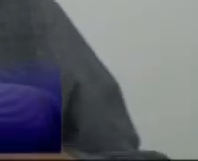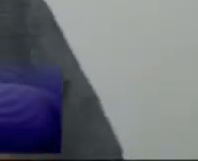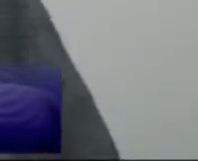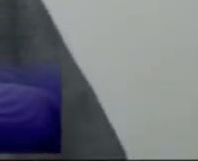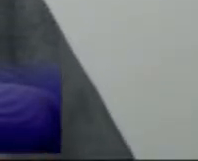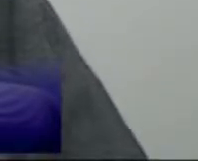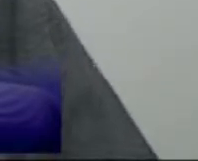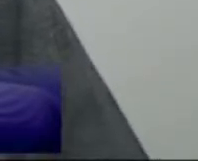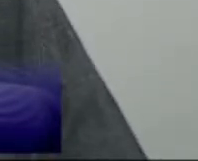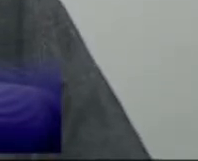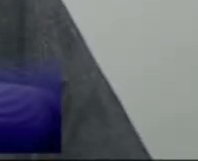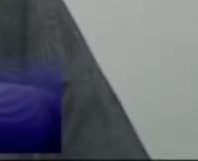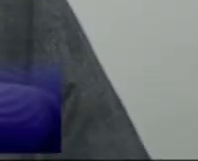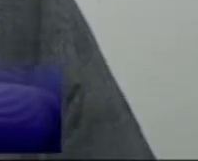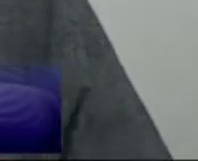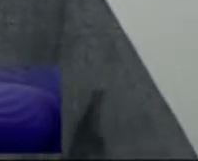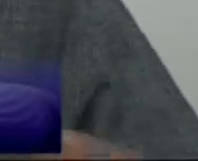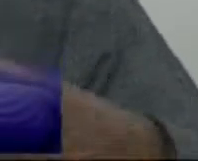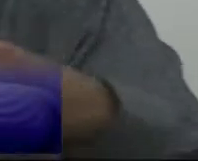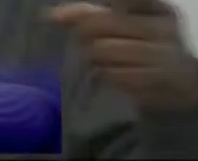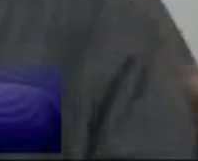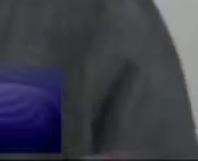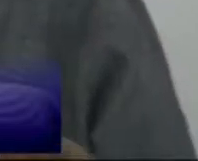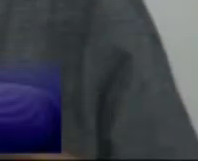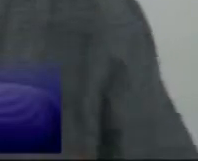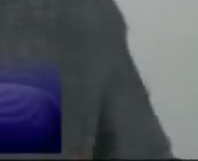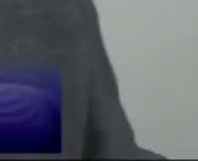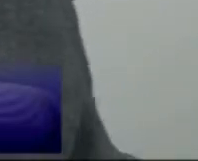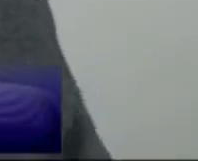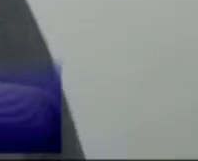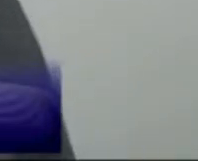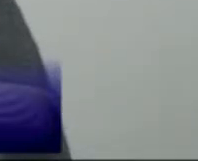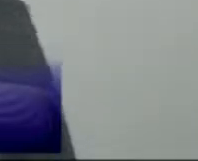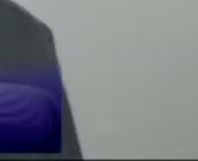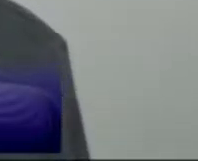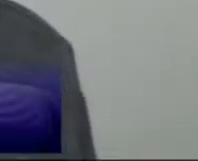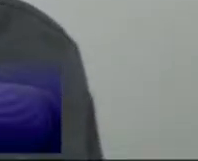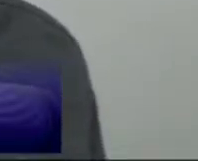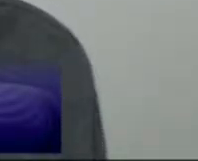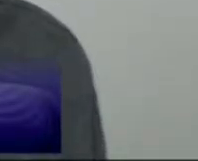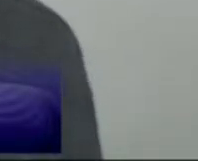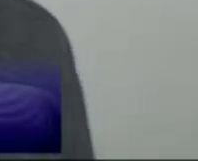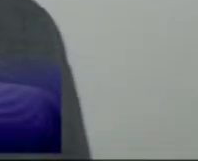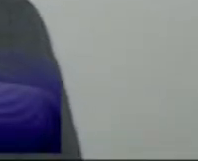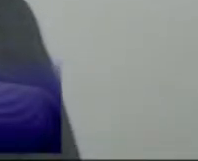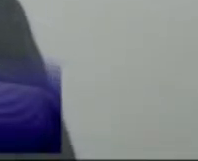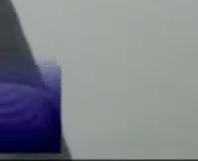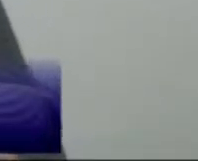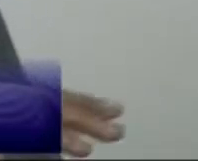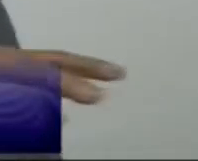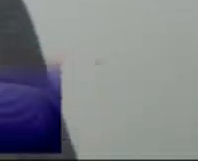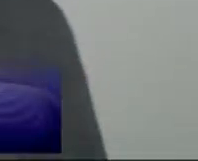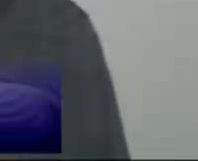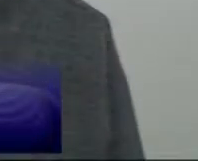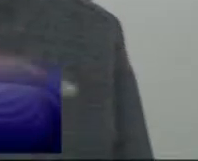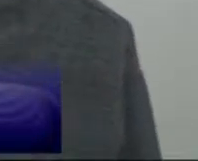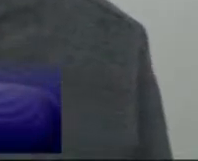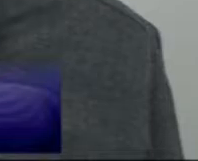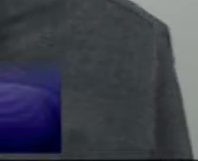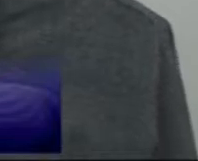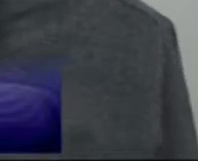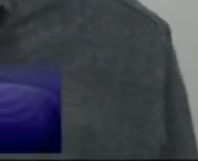mim, Donizete. Não é todos os vereadores que têm a prerrogativa de marcar. É claro que o Aloysio, como presidente de comissão, tinha que